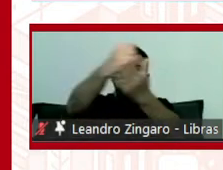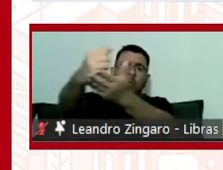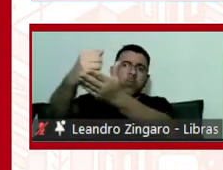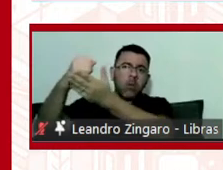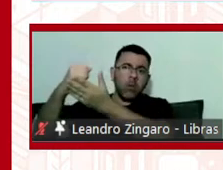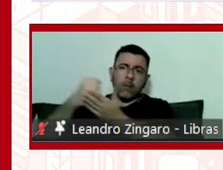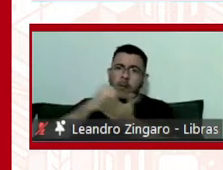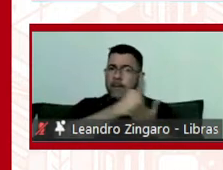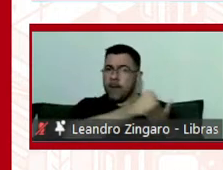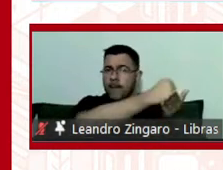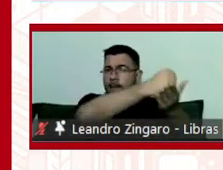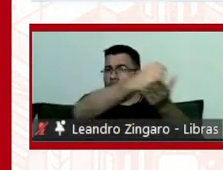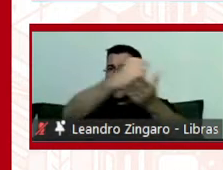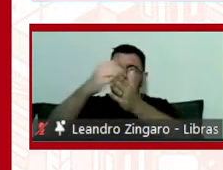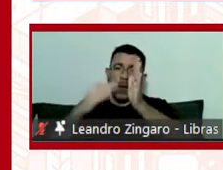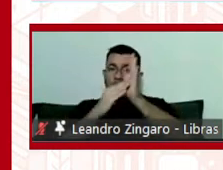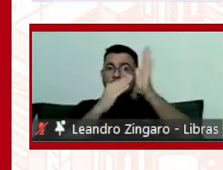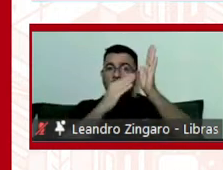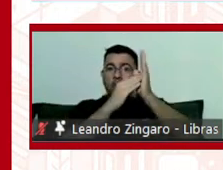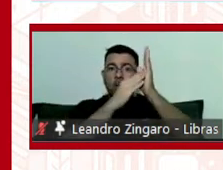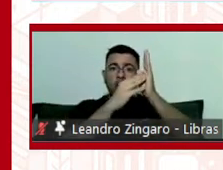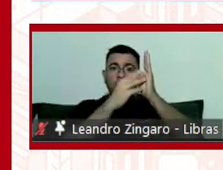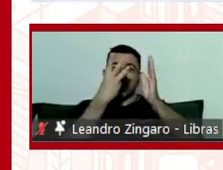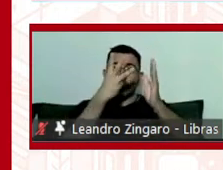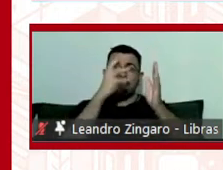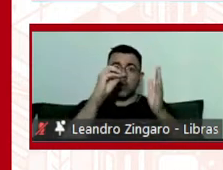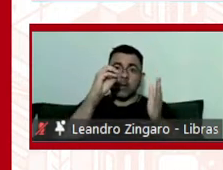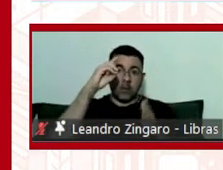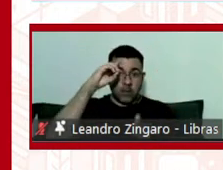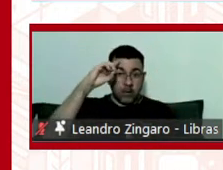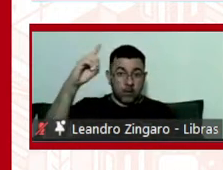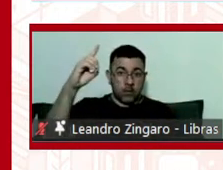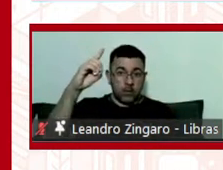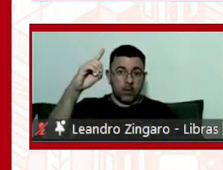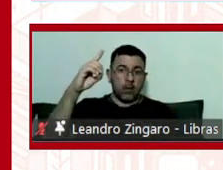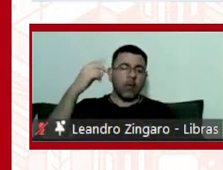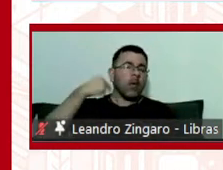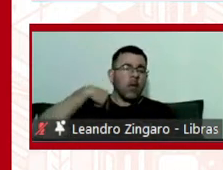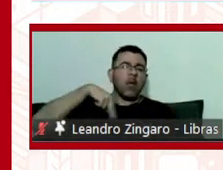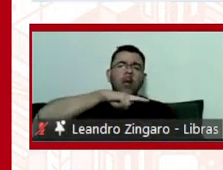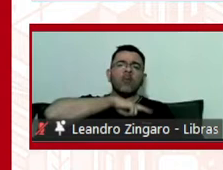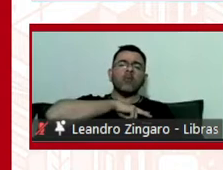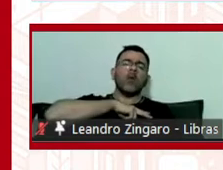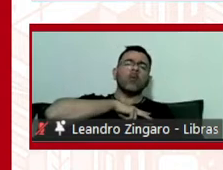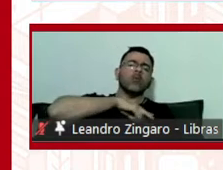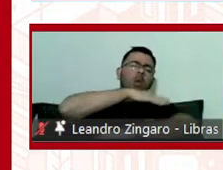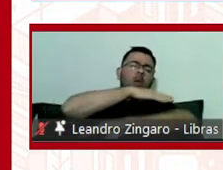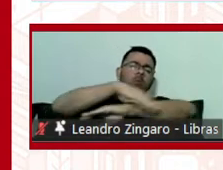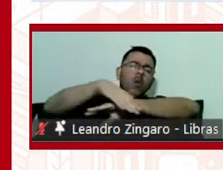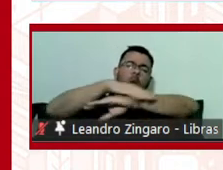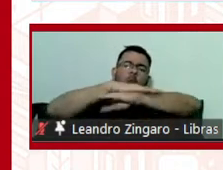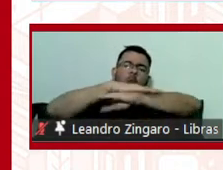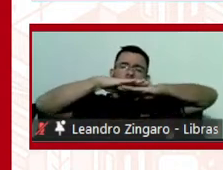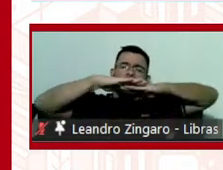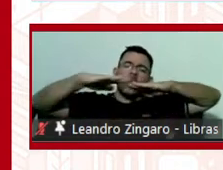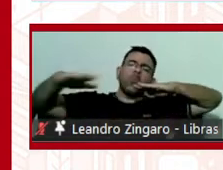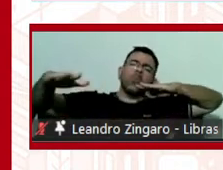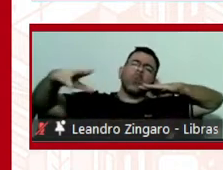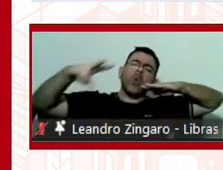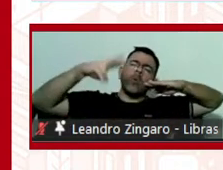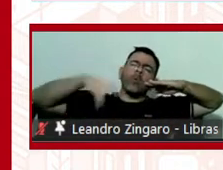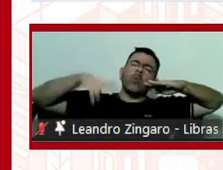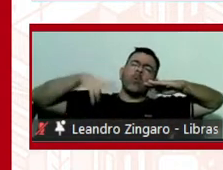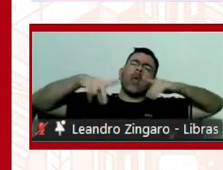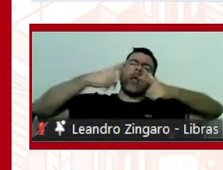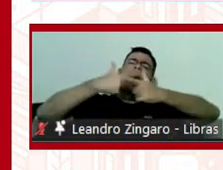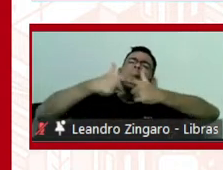basicamente de 30 a 40 dias e a gente tem uma atualização da qualidade do pavimento e dos problemas do pavimento e a gente